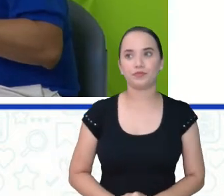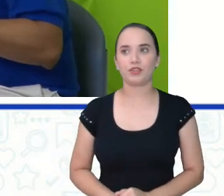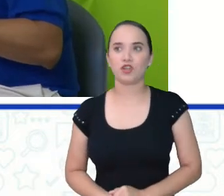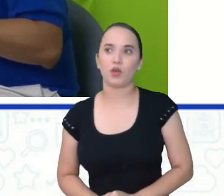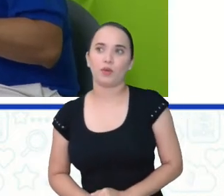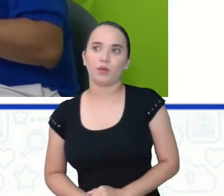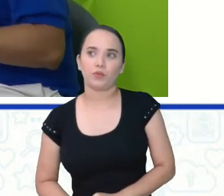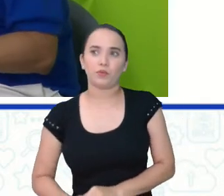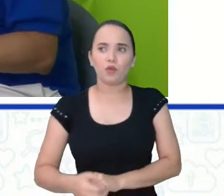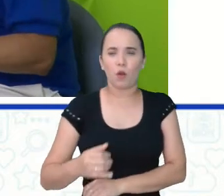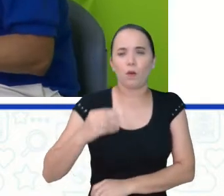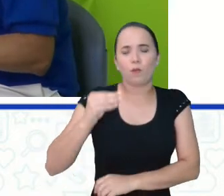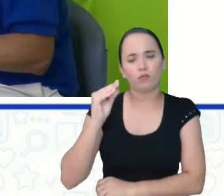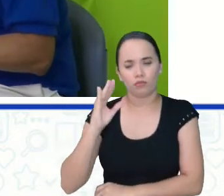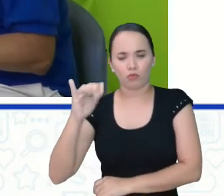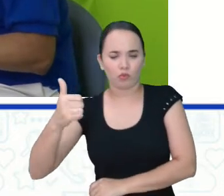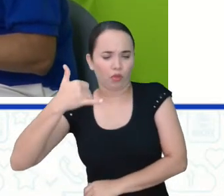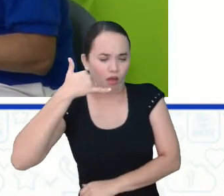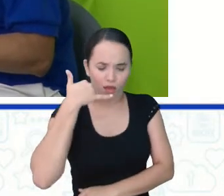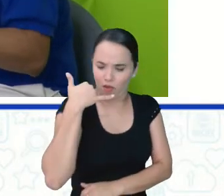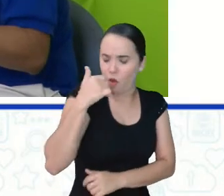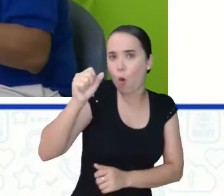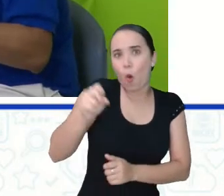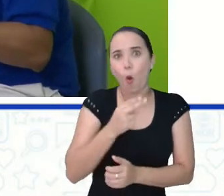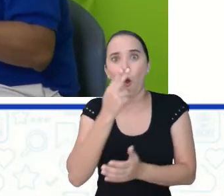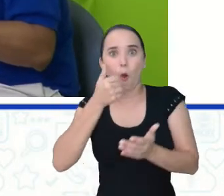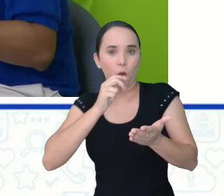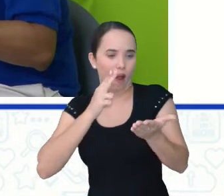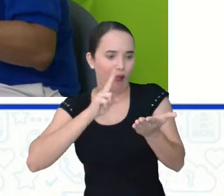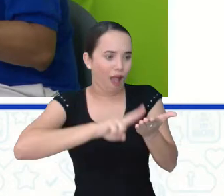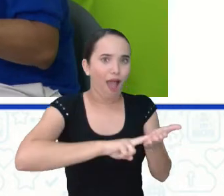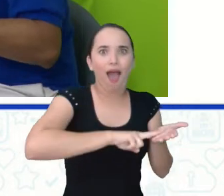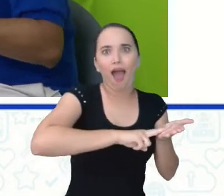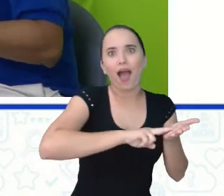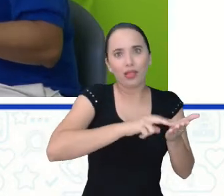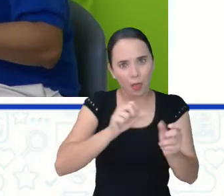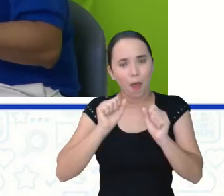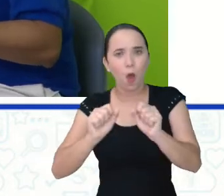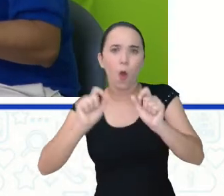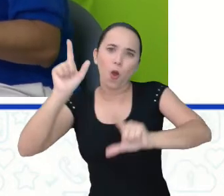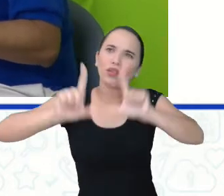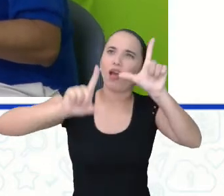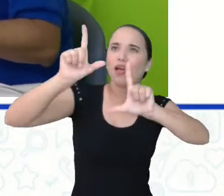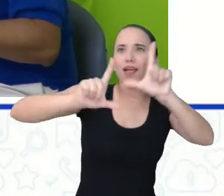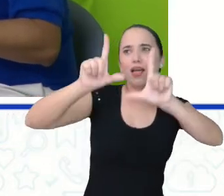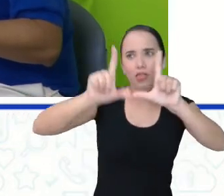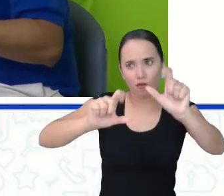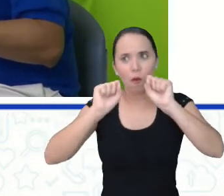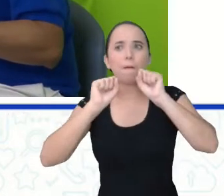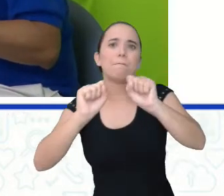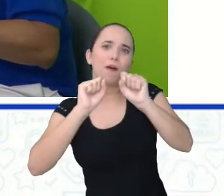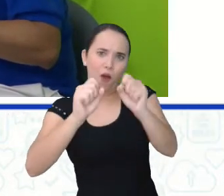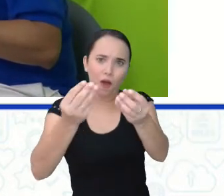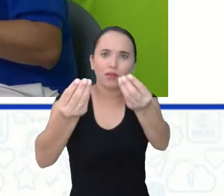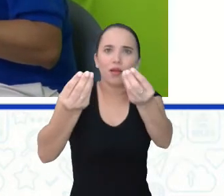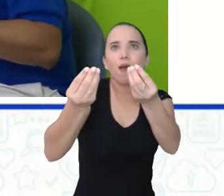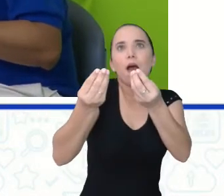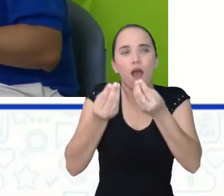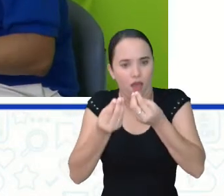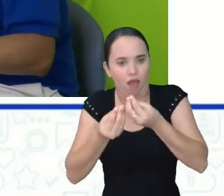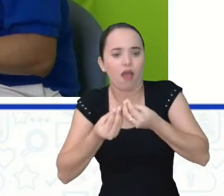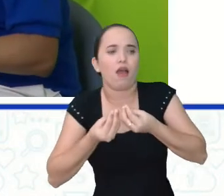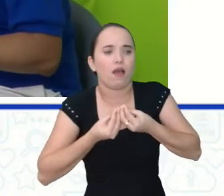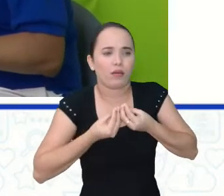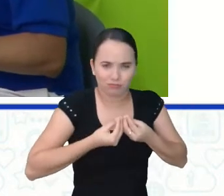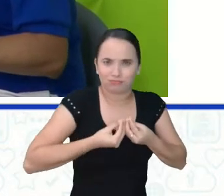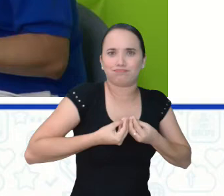Um telefonema, uma carta, um programa de TV pode lhe trazer